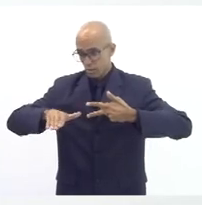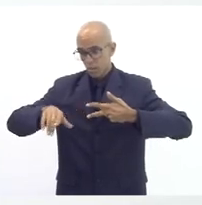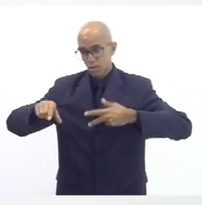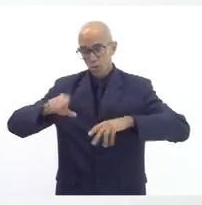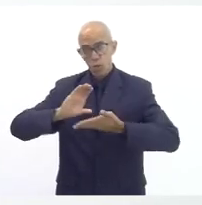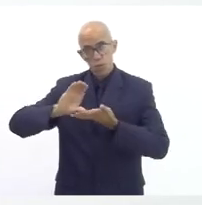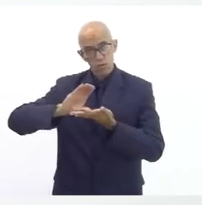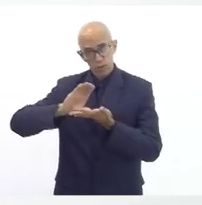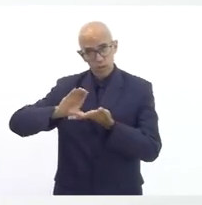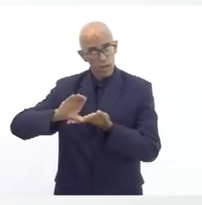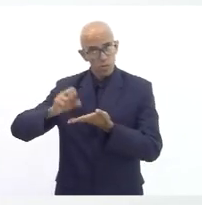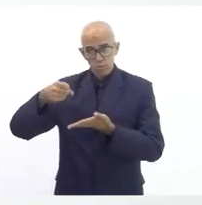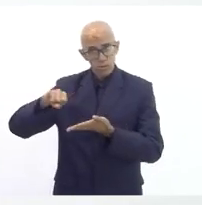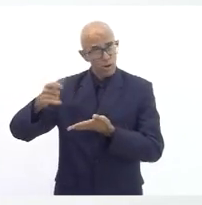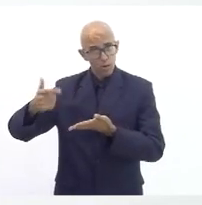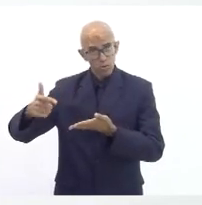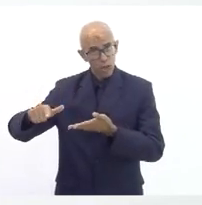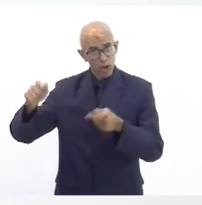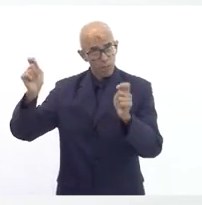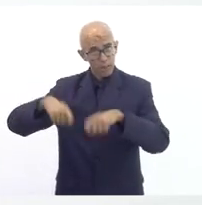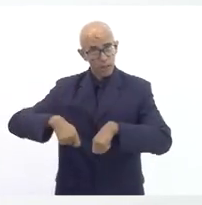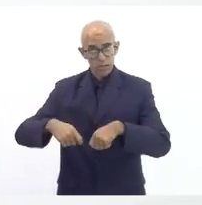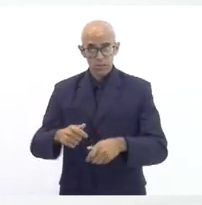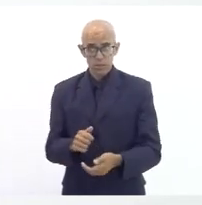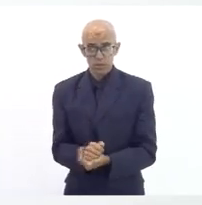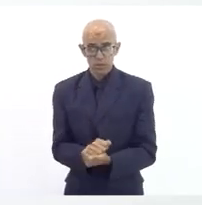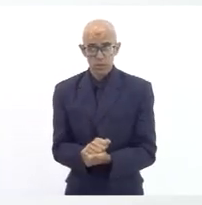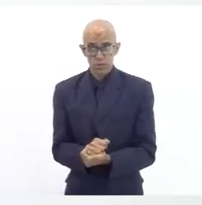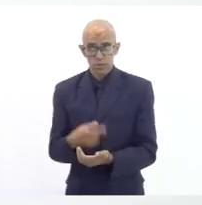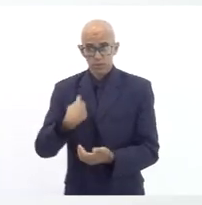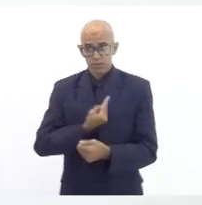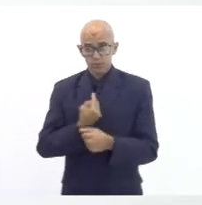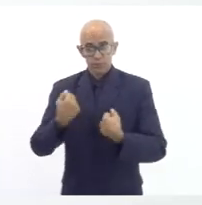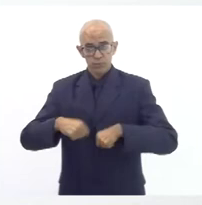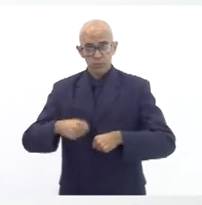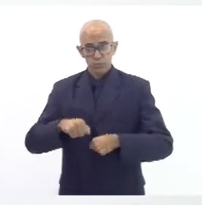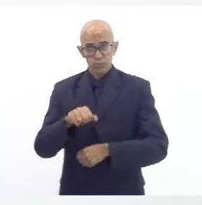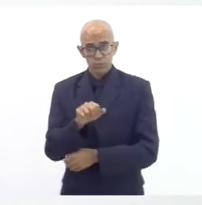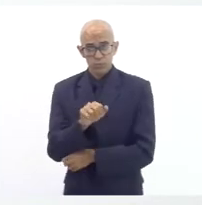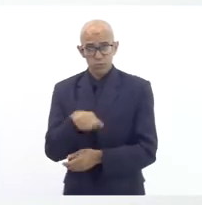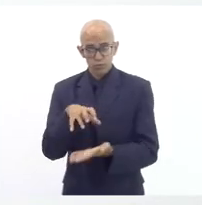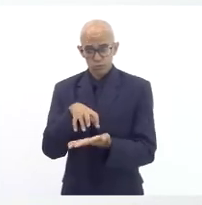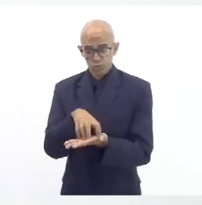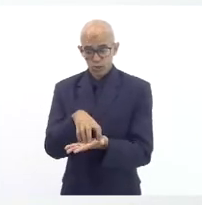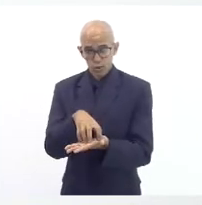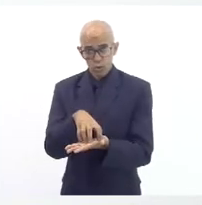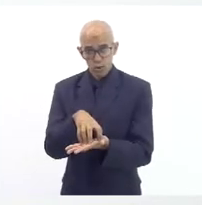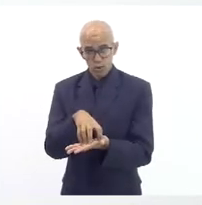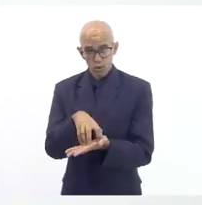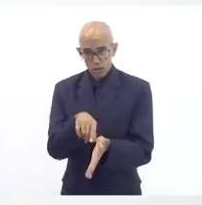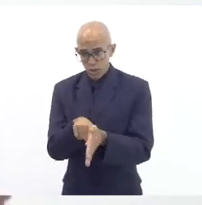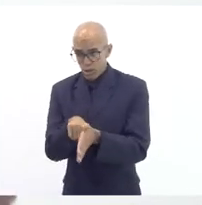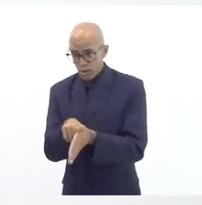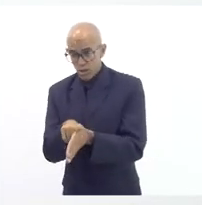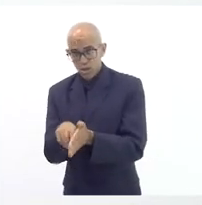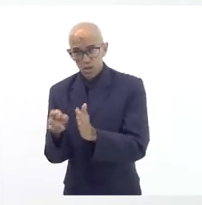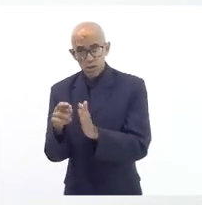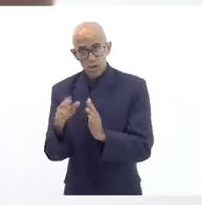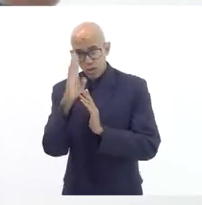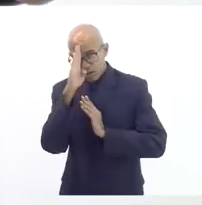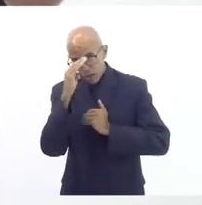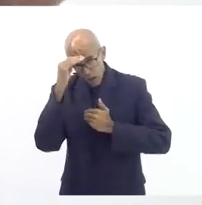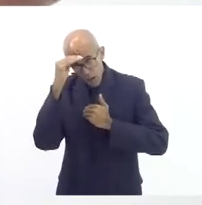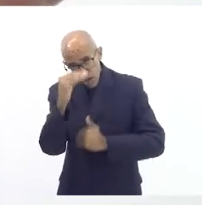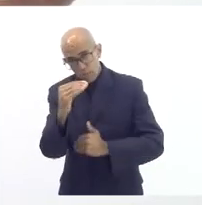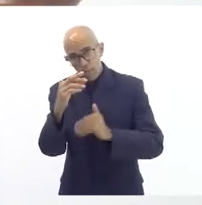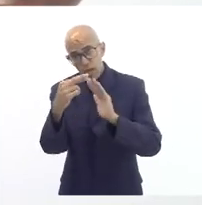conselheiro incompetente da AGTRANSP. A gente precisa de uma agência que efetivamente regule e fiscalize o serviço de transporte. Isso